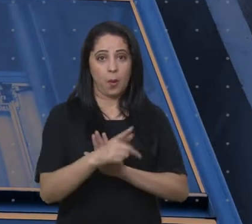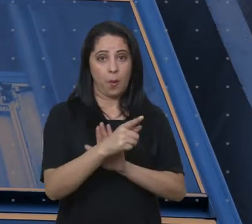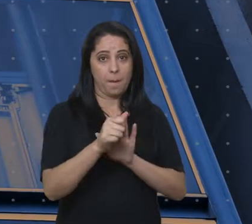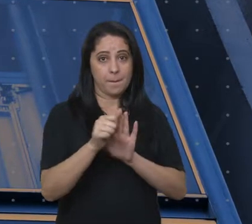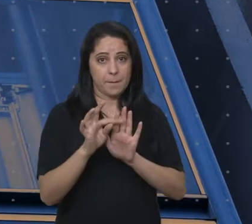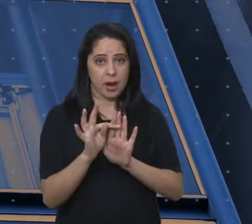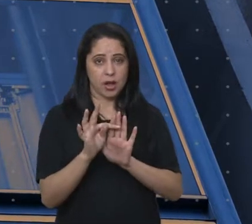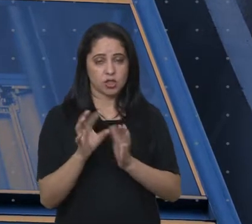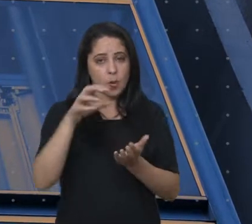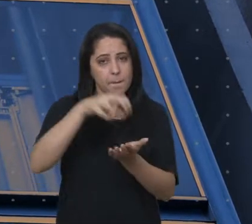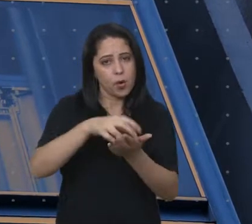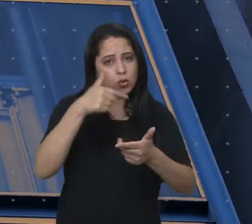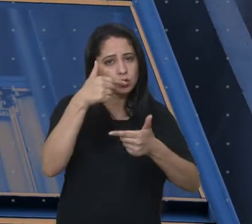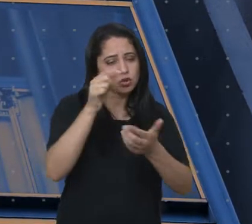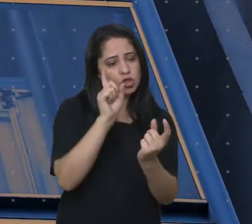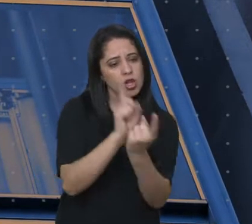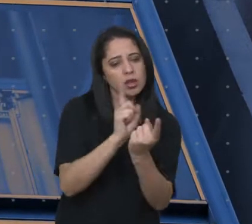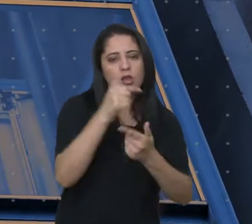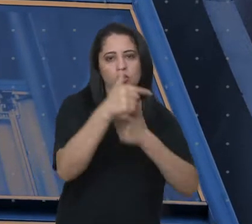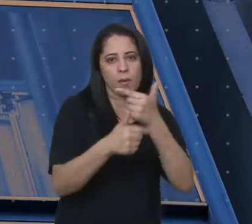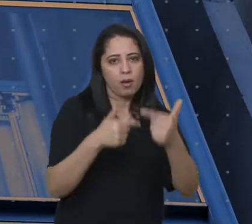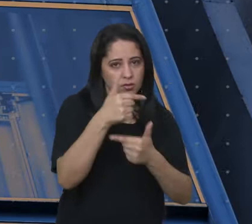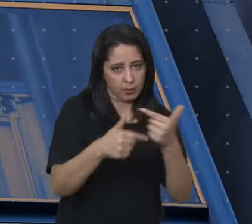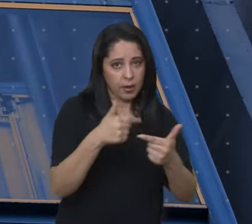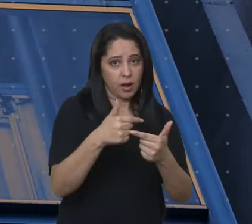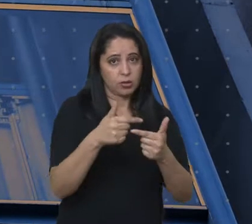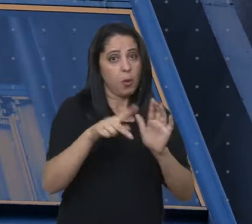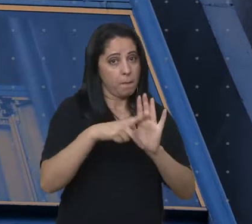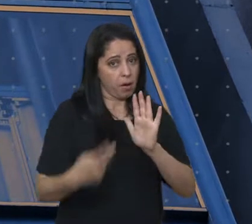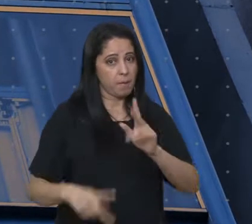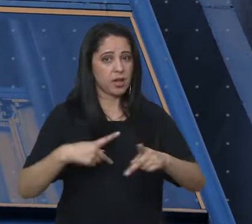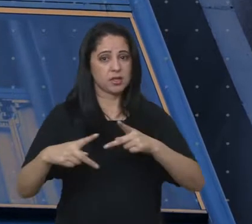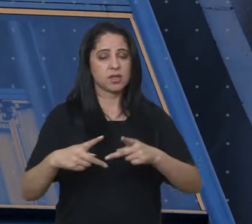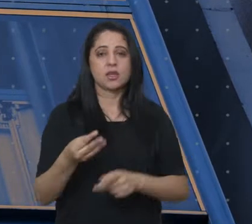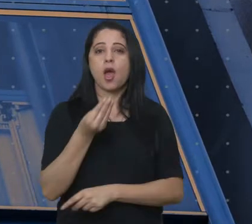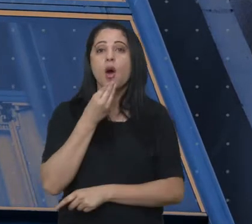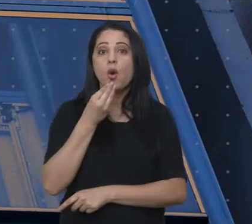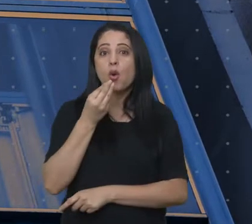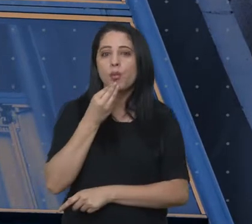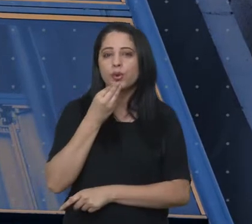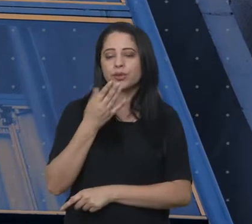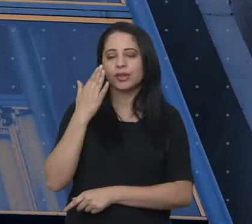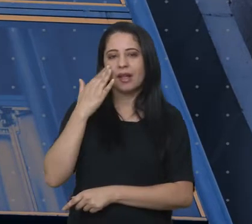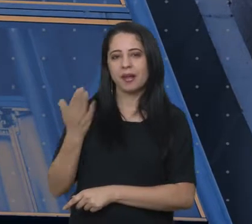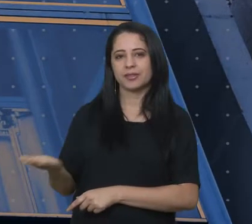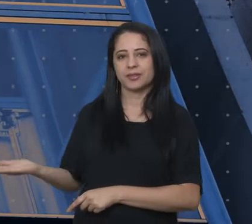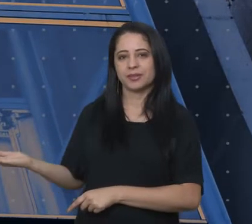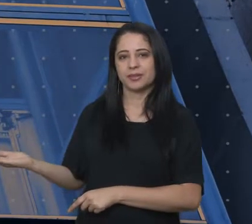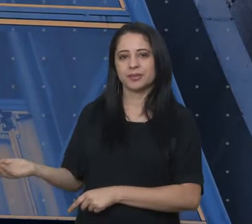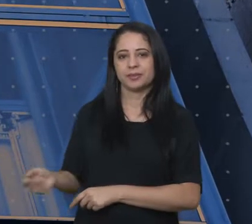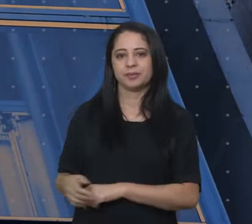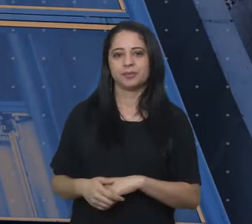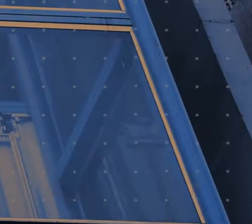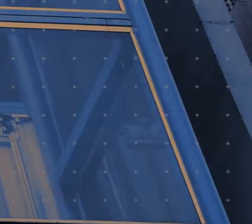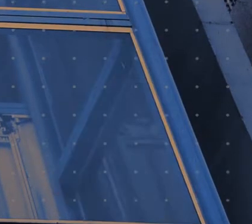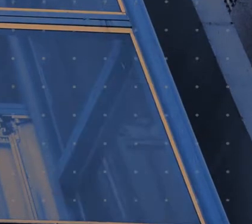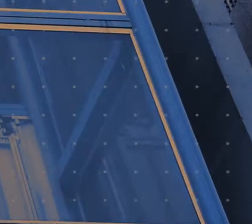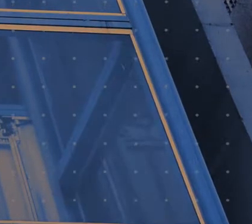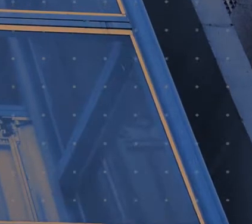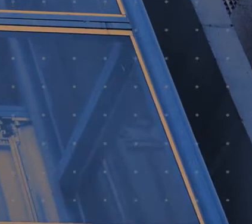O PAT, Posto de Atendimento ao Trabalhador de São José dos Campos, tem oportunidades de emprego para